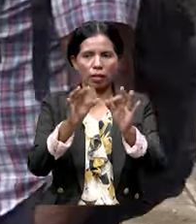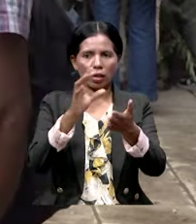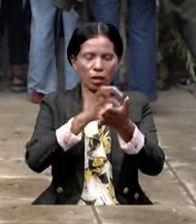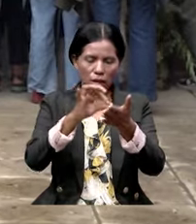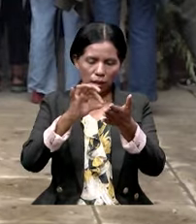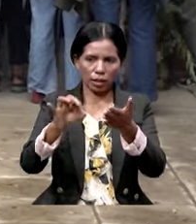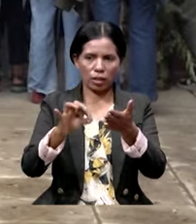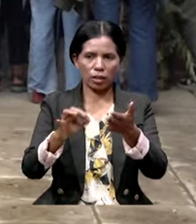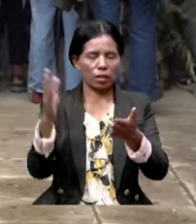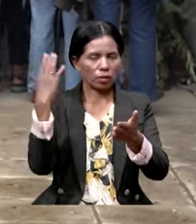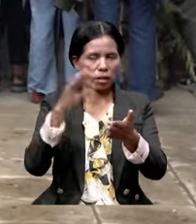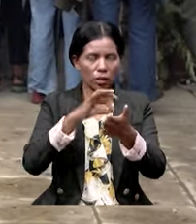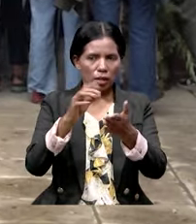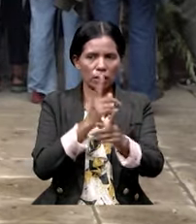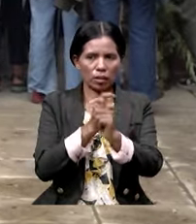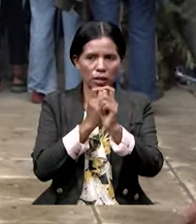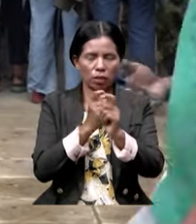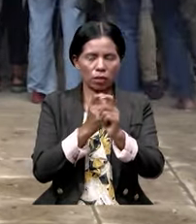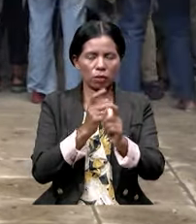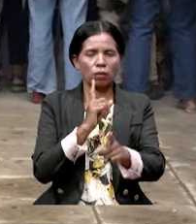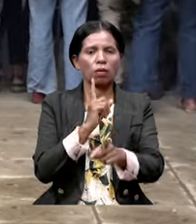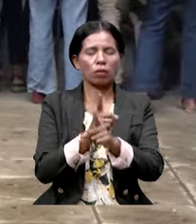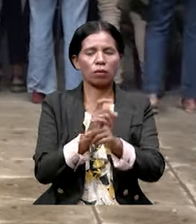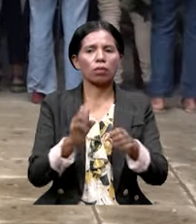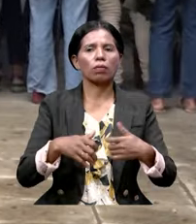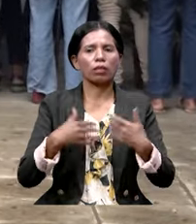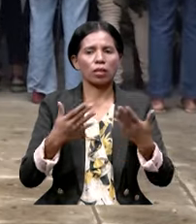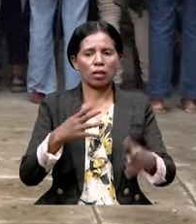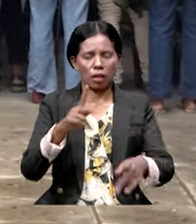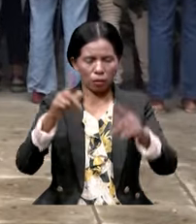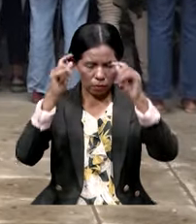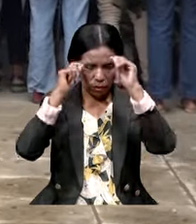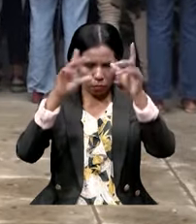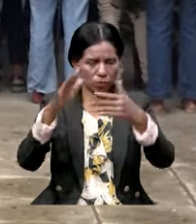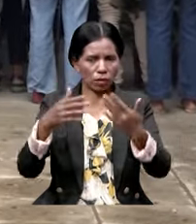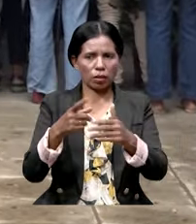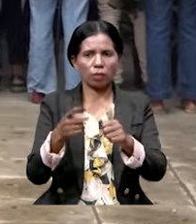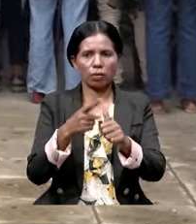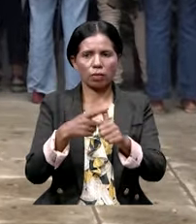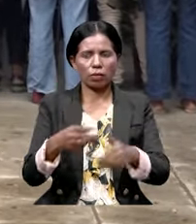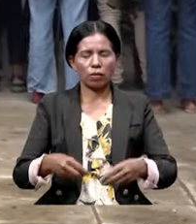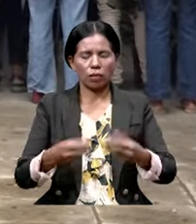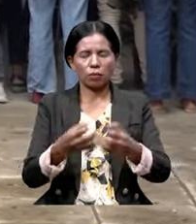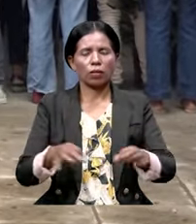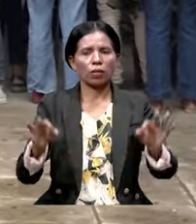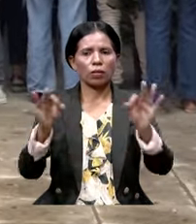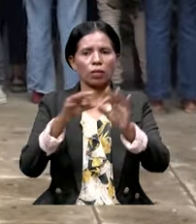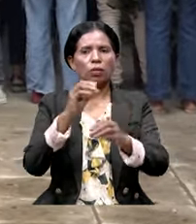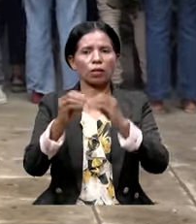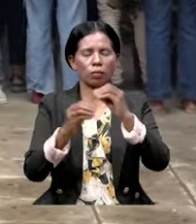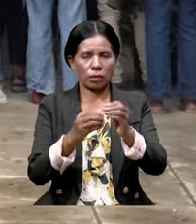ne hakerek tetum ne ho lolos ne mak oinsa ne timoron tomak ne ne primeiro tem que foi importansia makas li kono baida